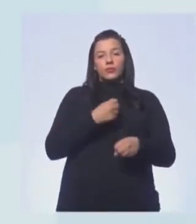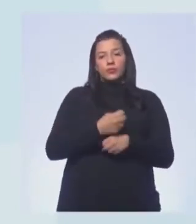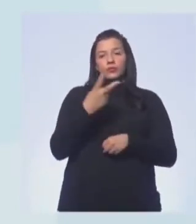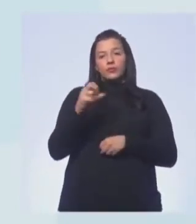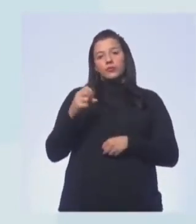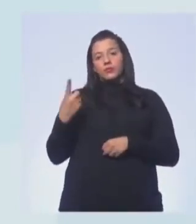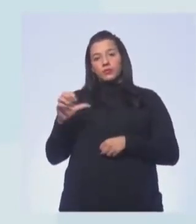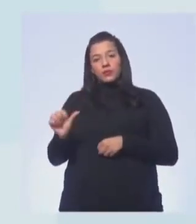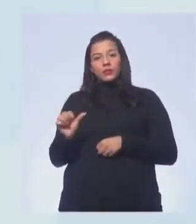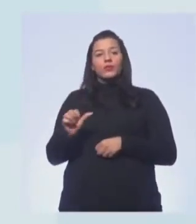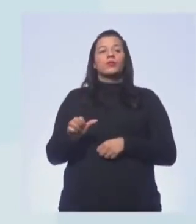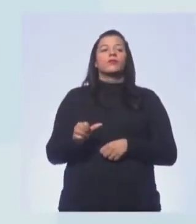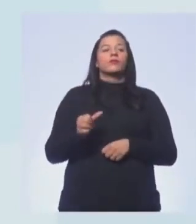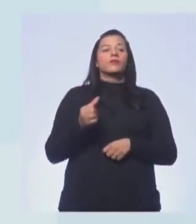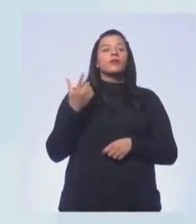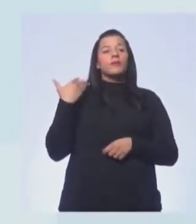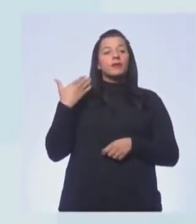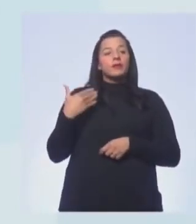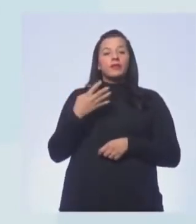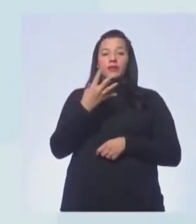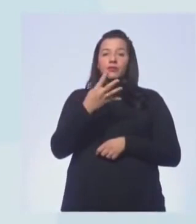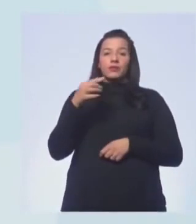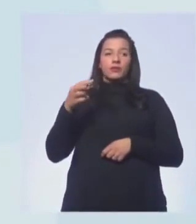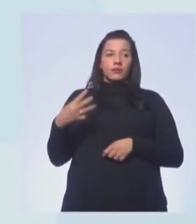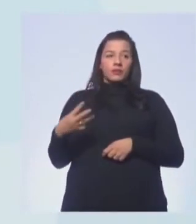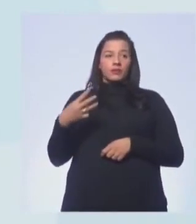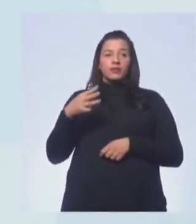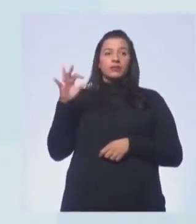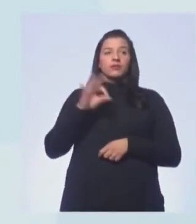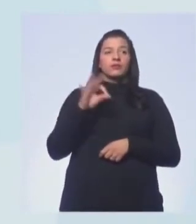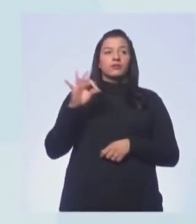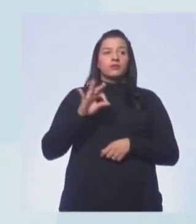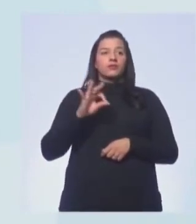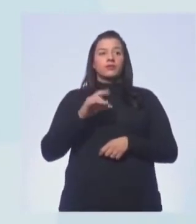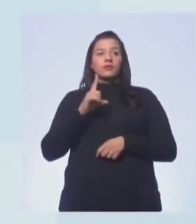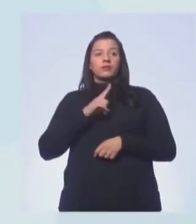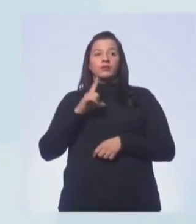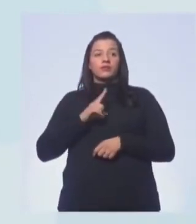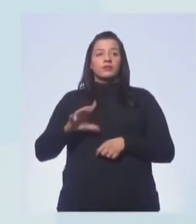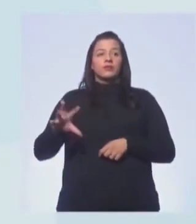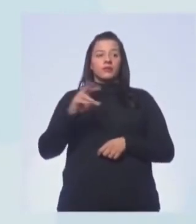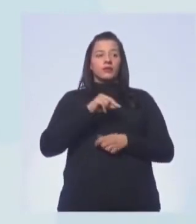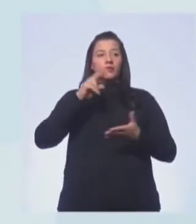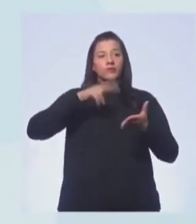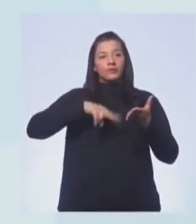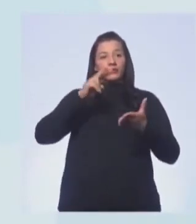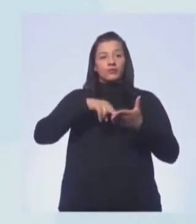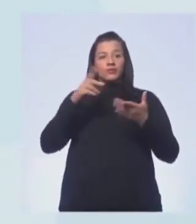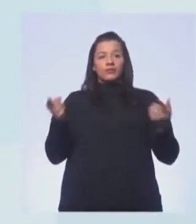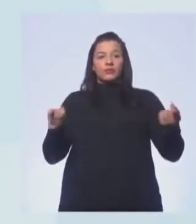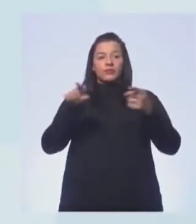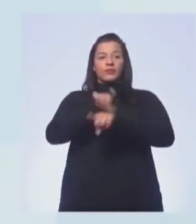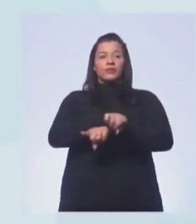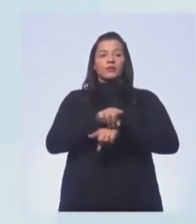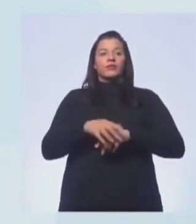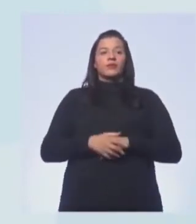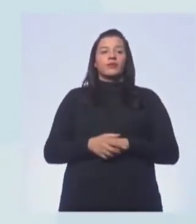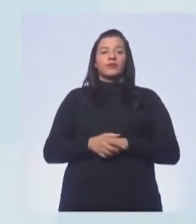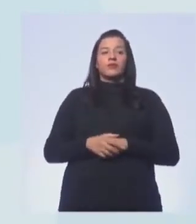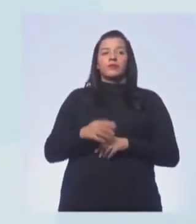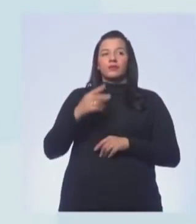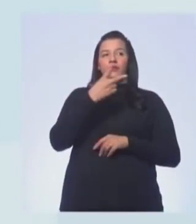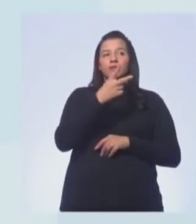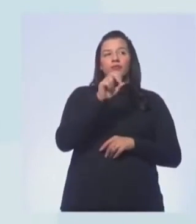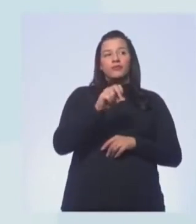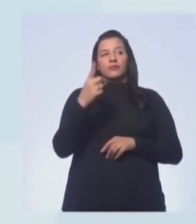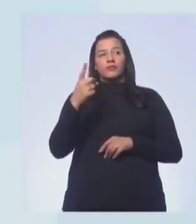para 62 e era 43. Eu acho que eu inverti as coisas aí, não tá legal, né? Porque você vê que eu estou lendo ao contrário. Se eu tivesse colocado talvez 2015 antes,